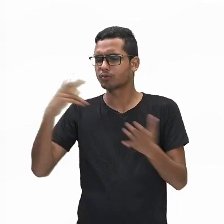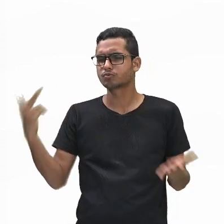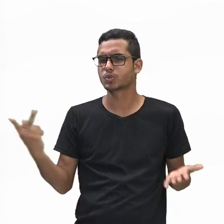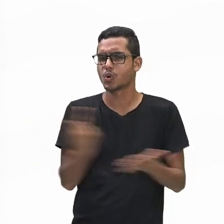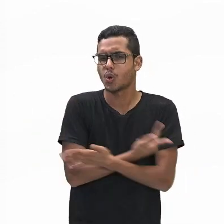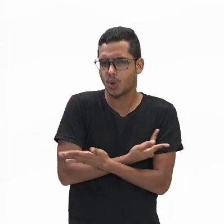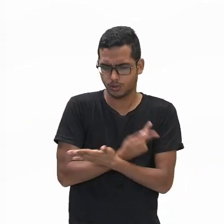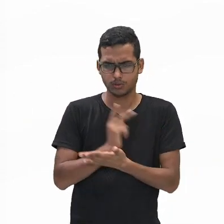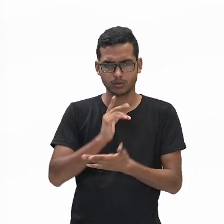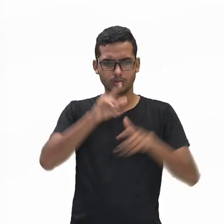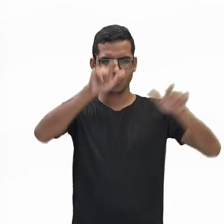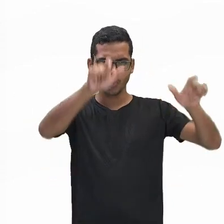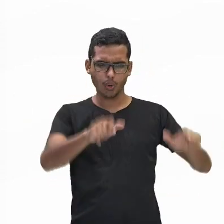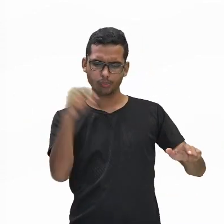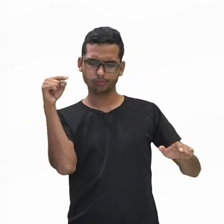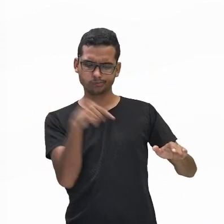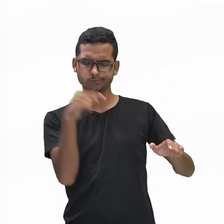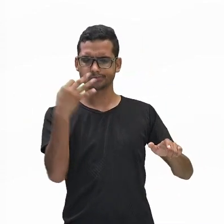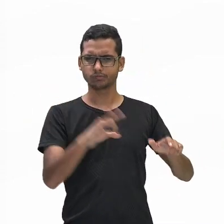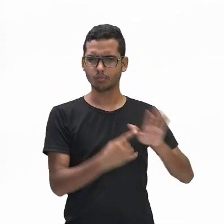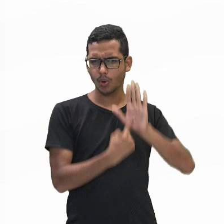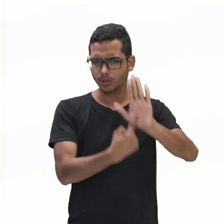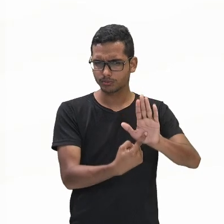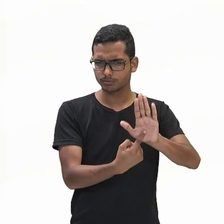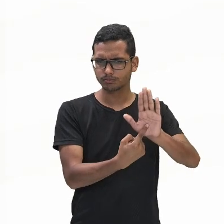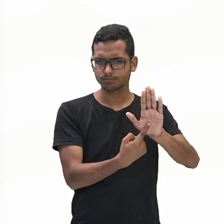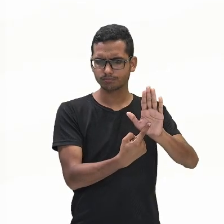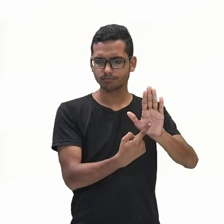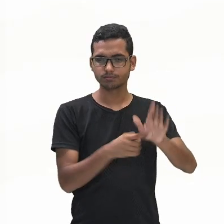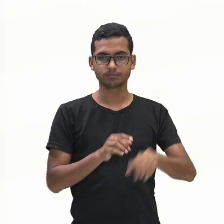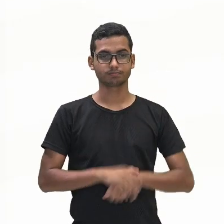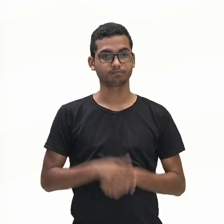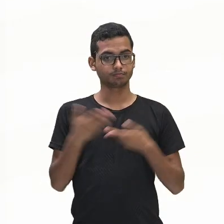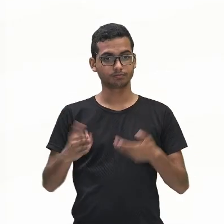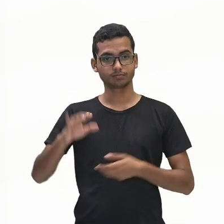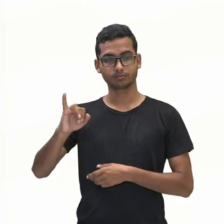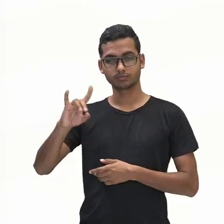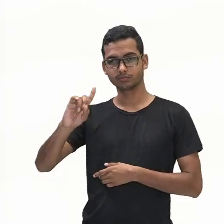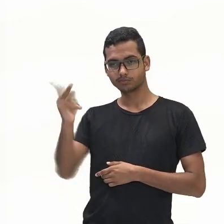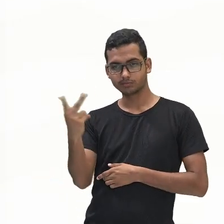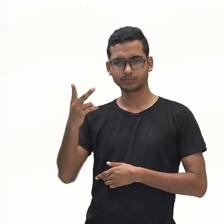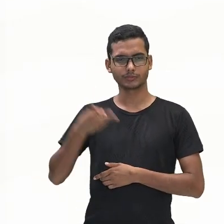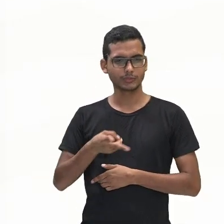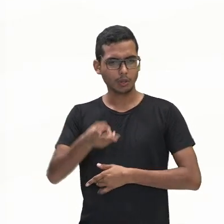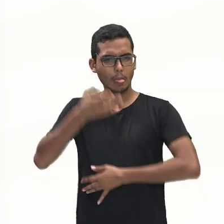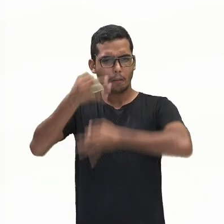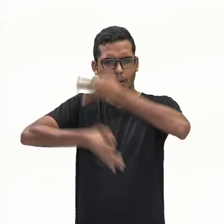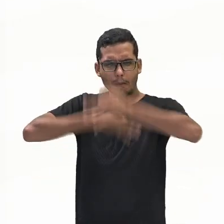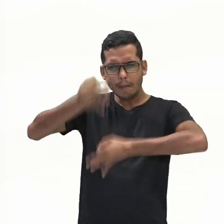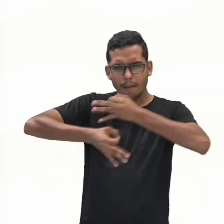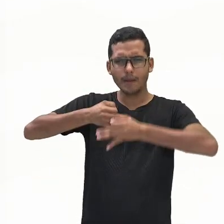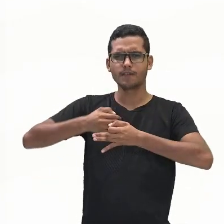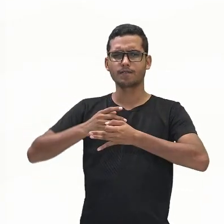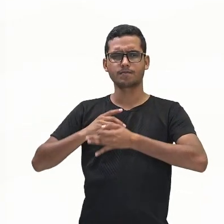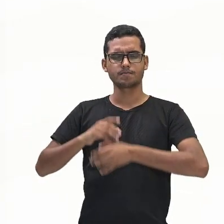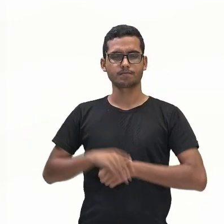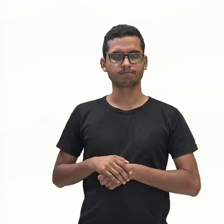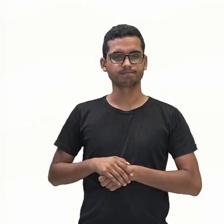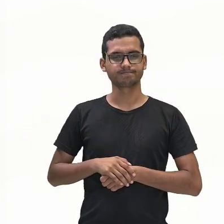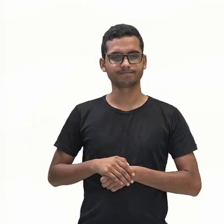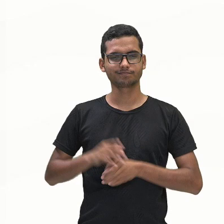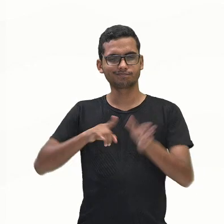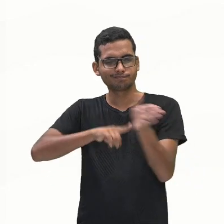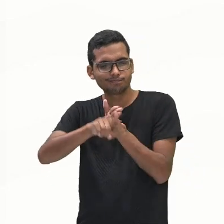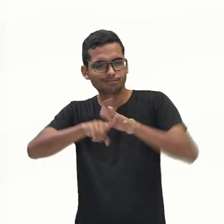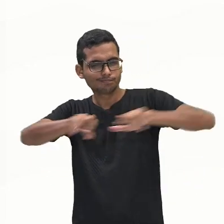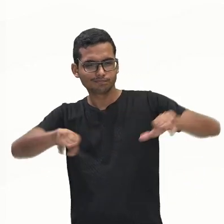acontecendo ali naquele local, né? Então o IDH ele tem sido aí bastante criticado, né, por muitos